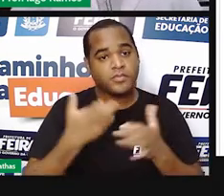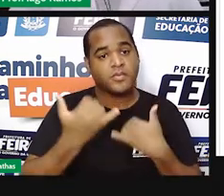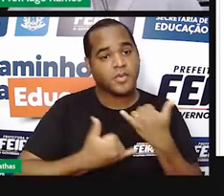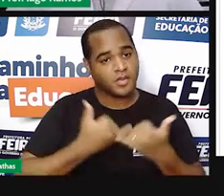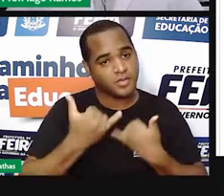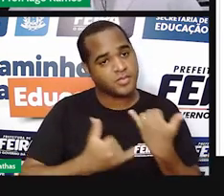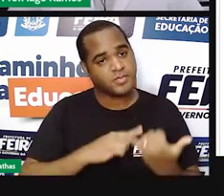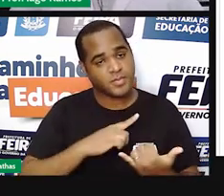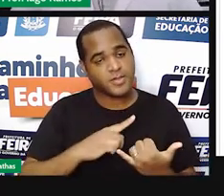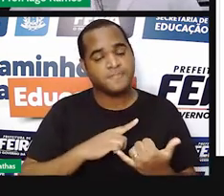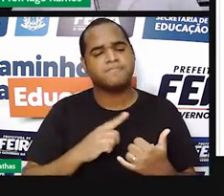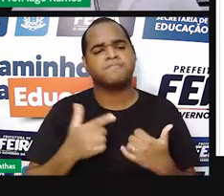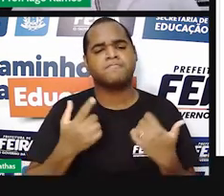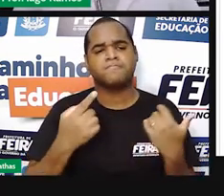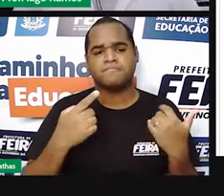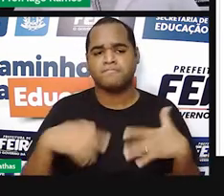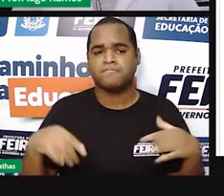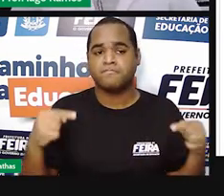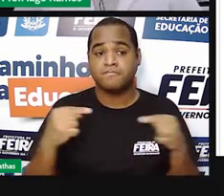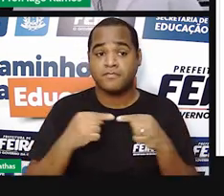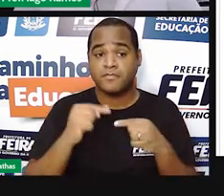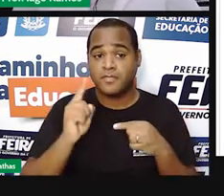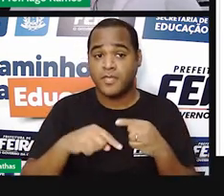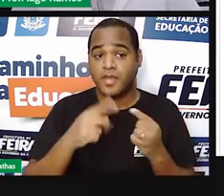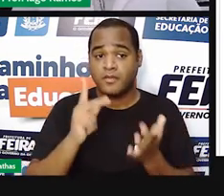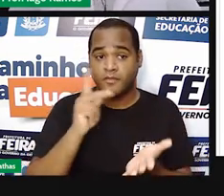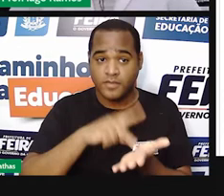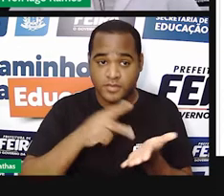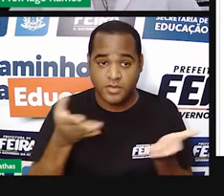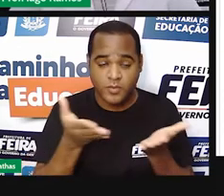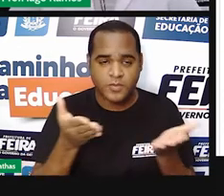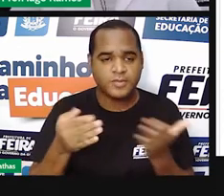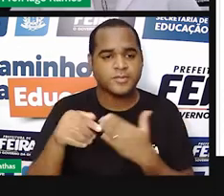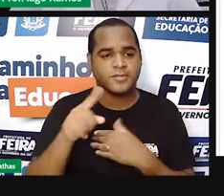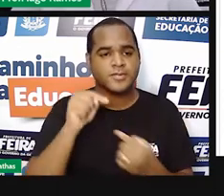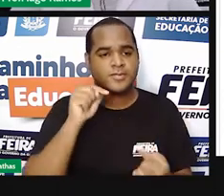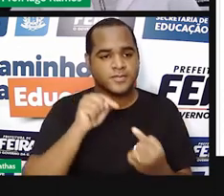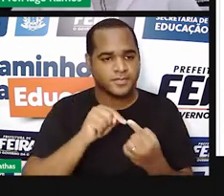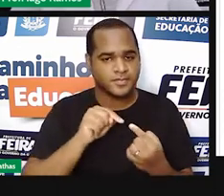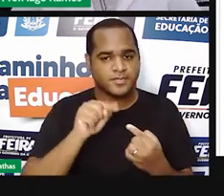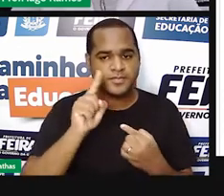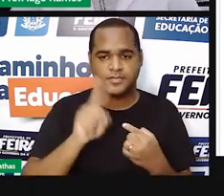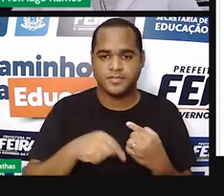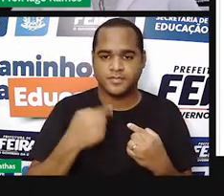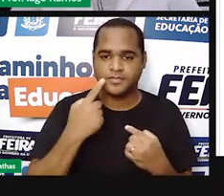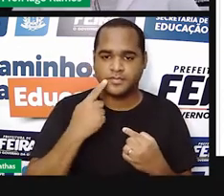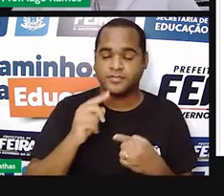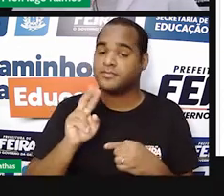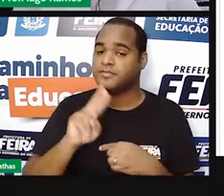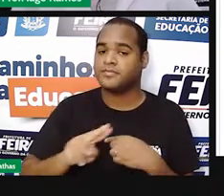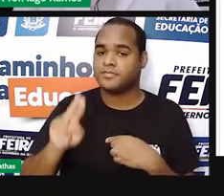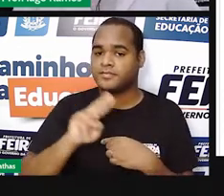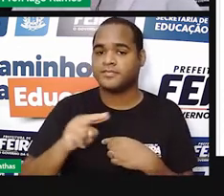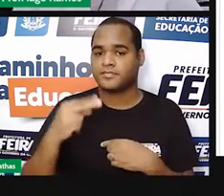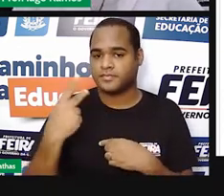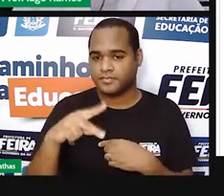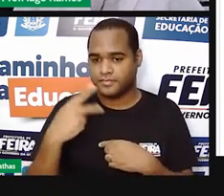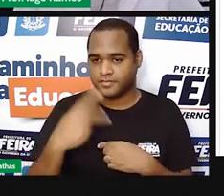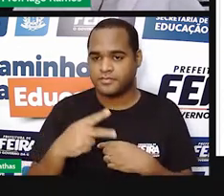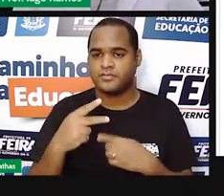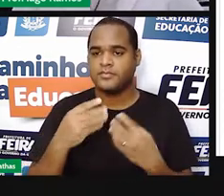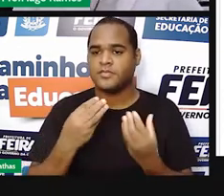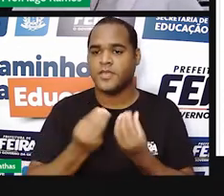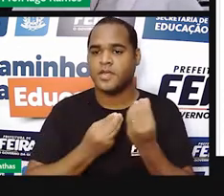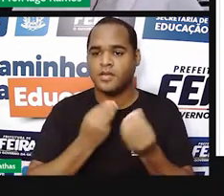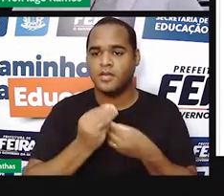velha Oi e o fato de que neste momento é a vez do jogador que utiliza os círculos então